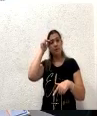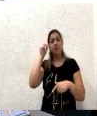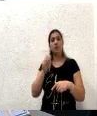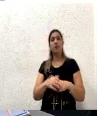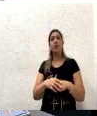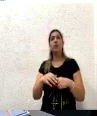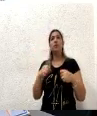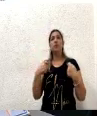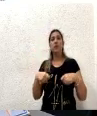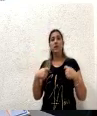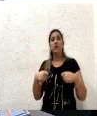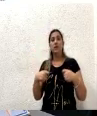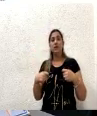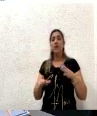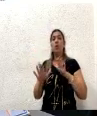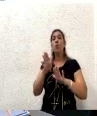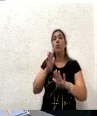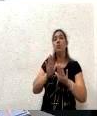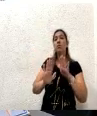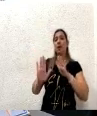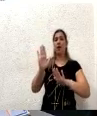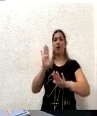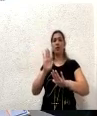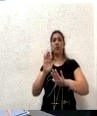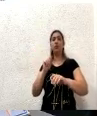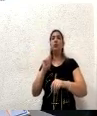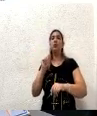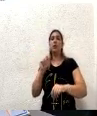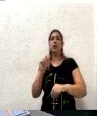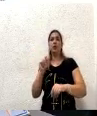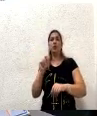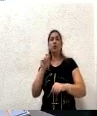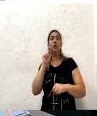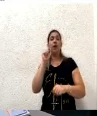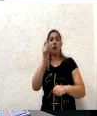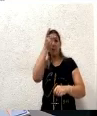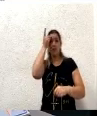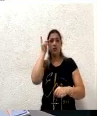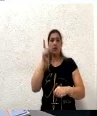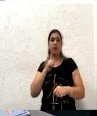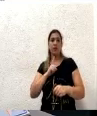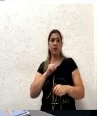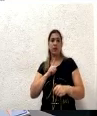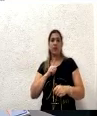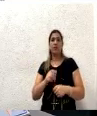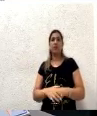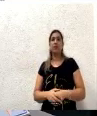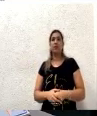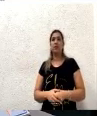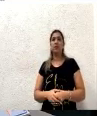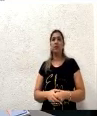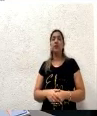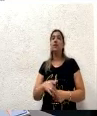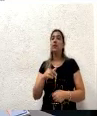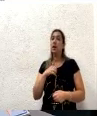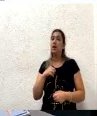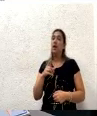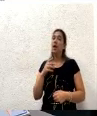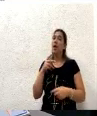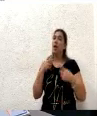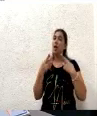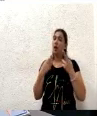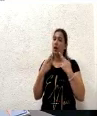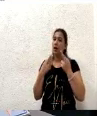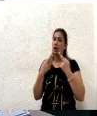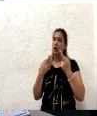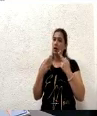a gente tem que ter o cuidado e o zelo com aquilo. Então, em algumas, a gente está tendo bastante reclamação, o